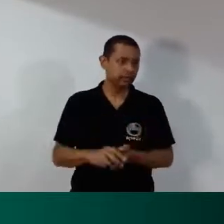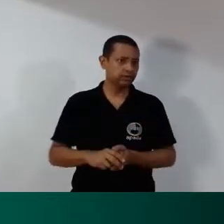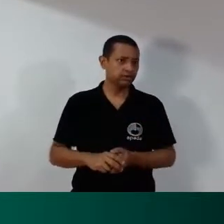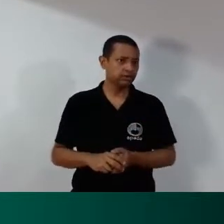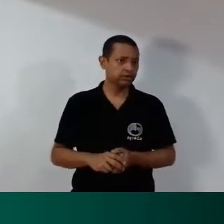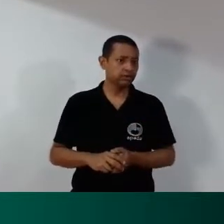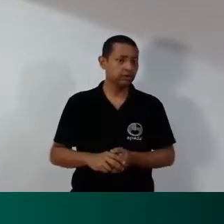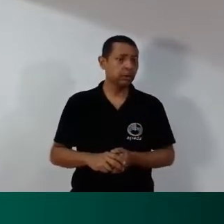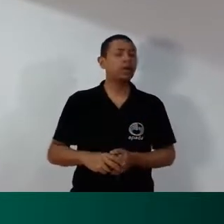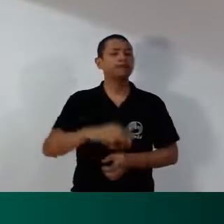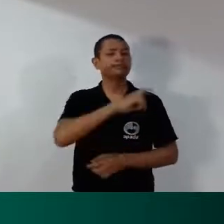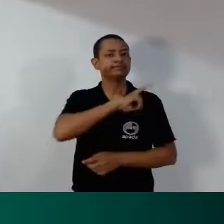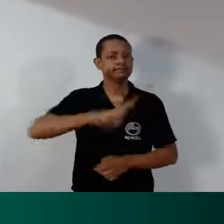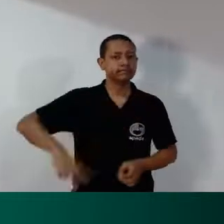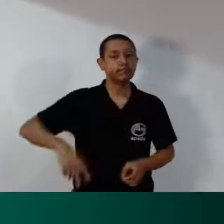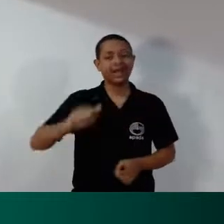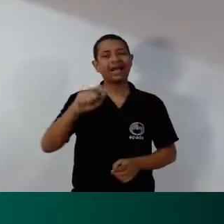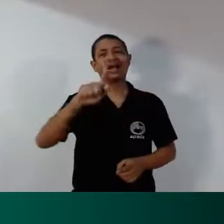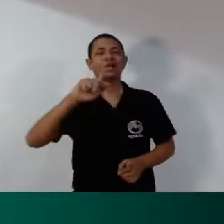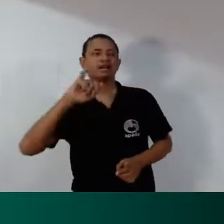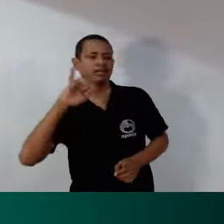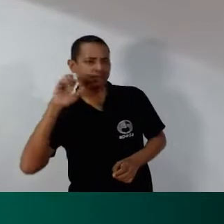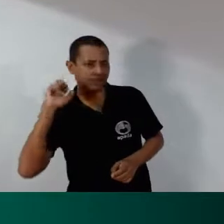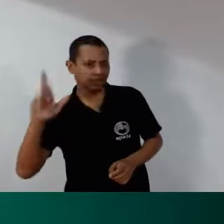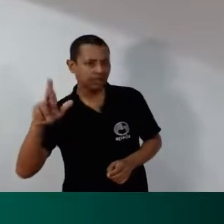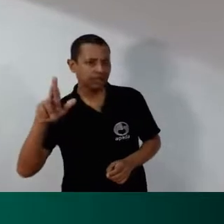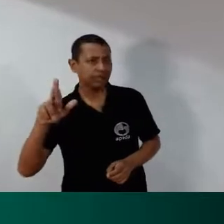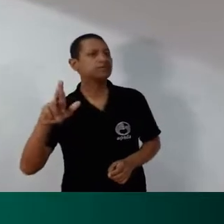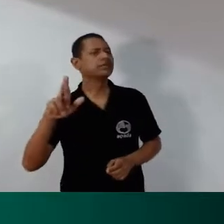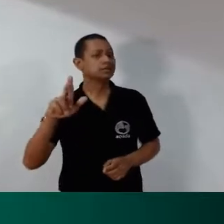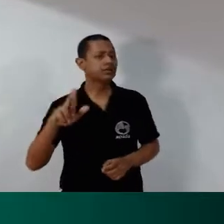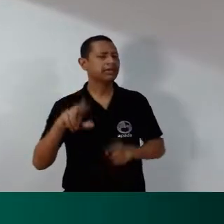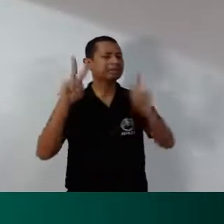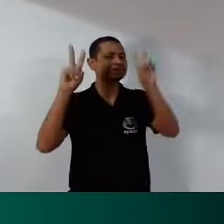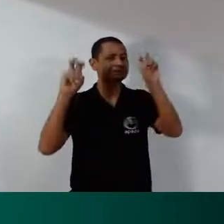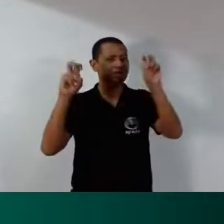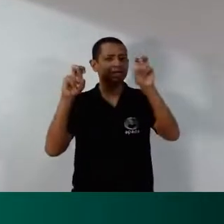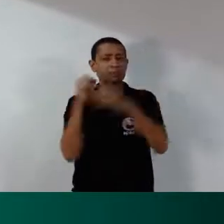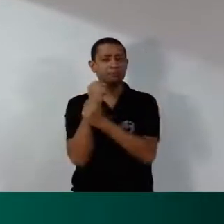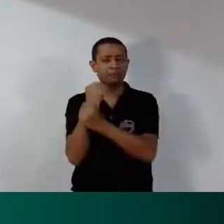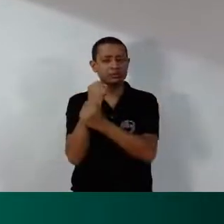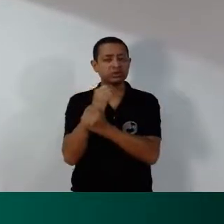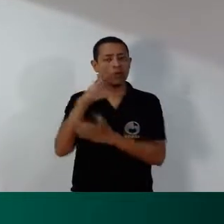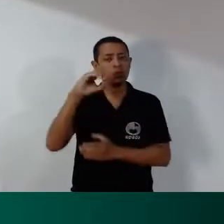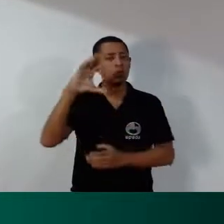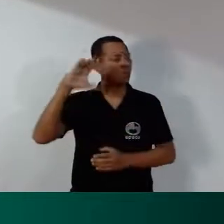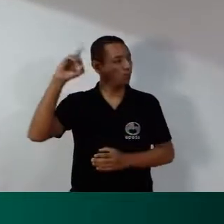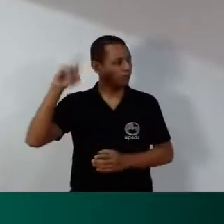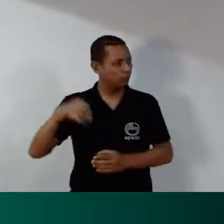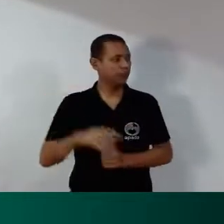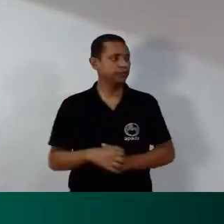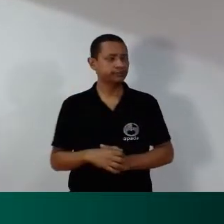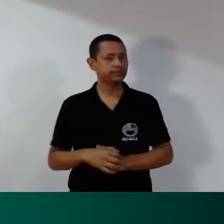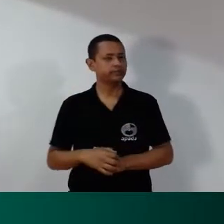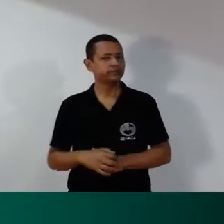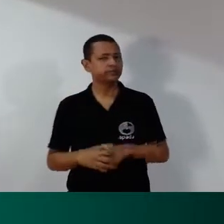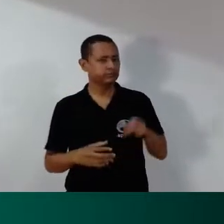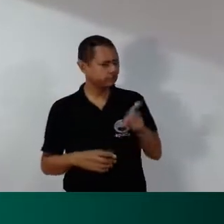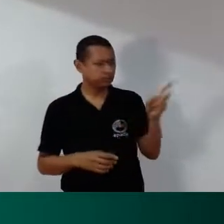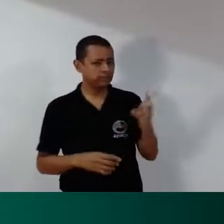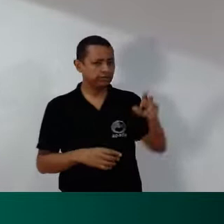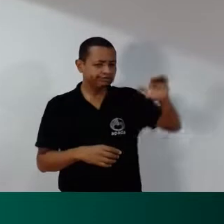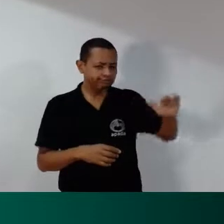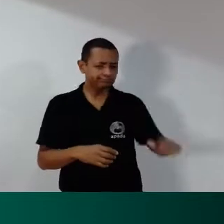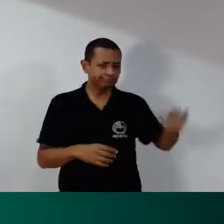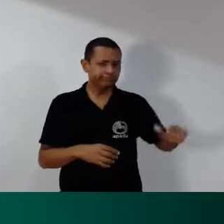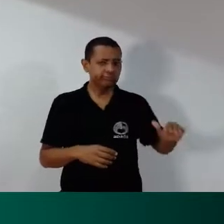que faz debate cocô ele era bem pequenininha quando o Diego ele é o pivete discutiam o Via Sul e o